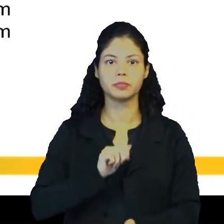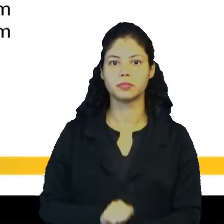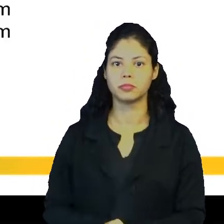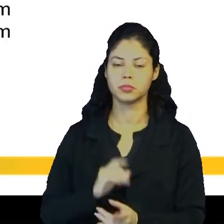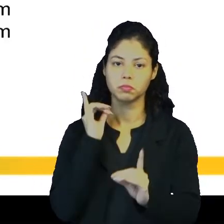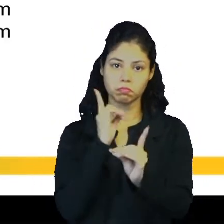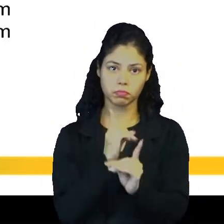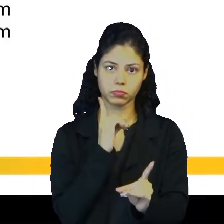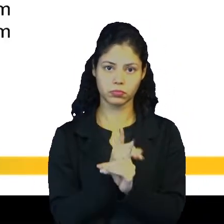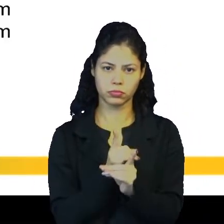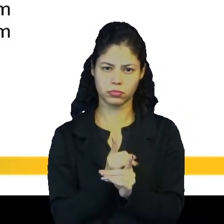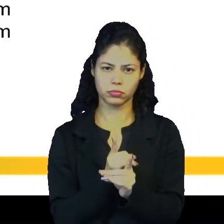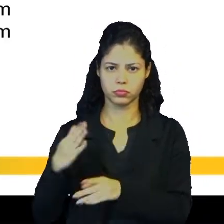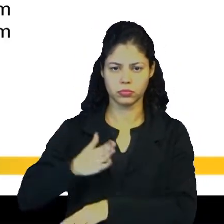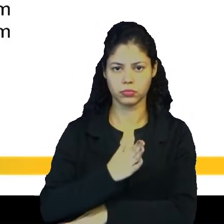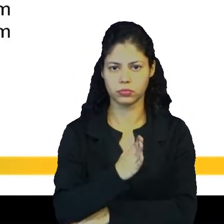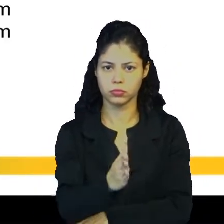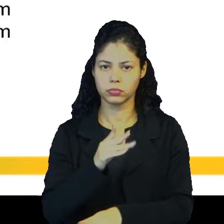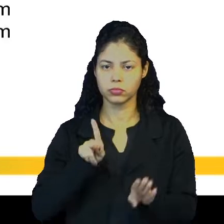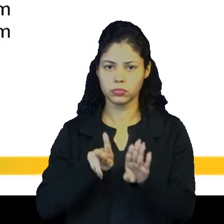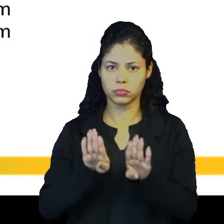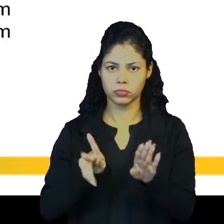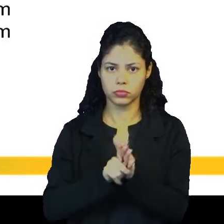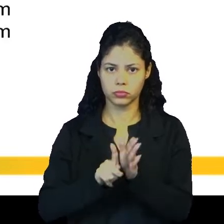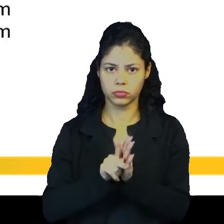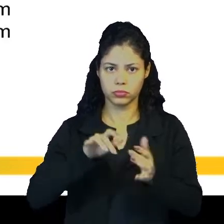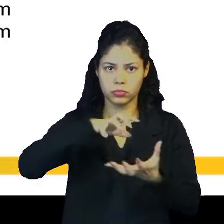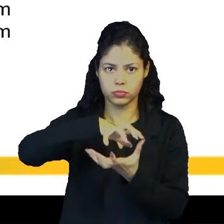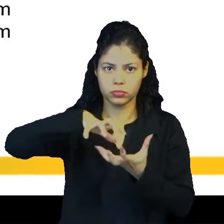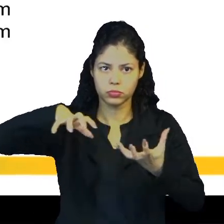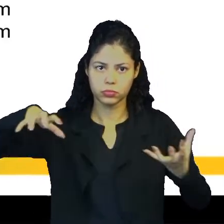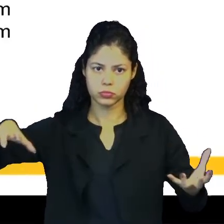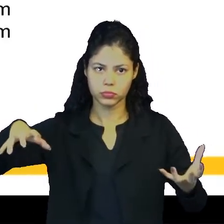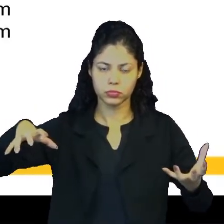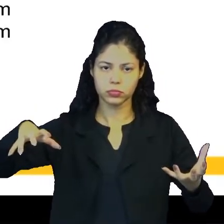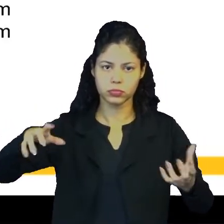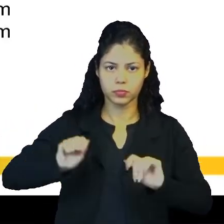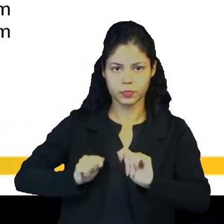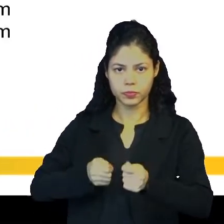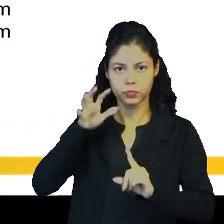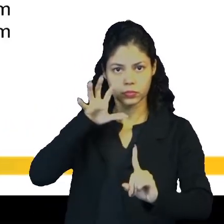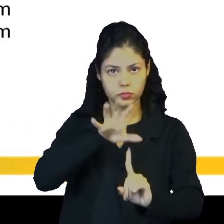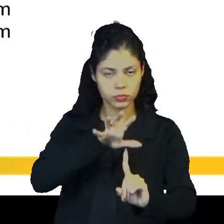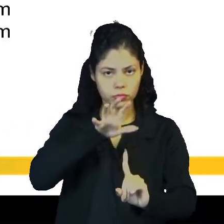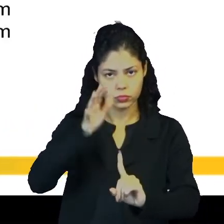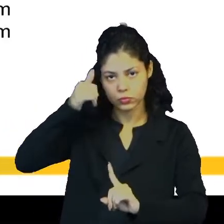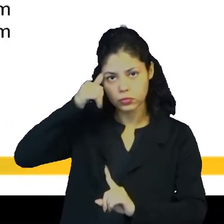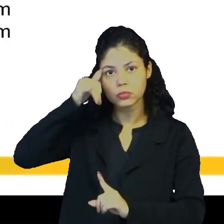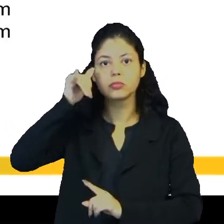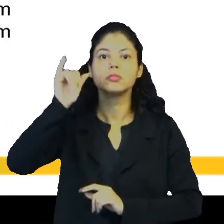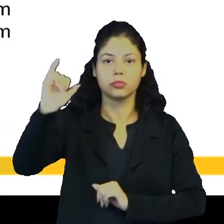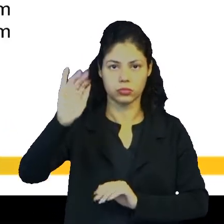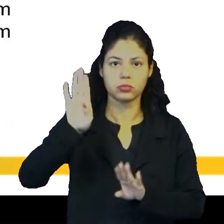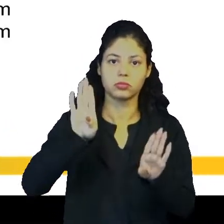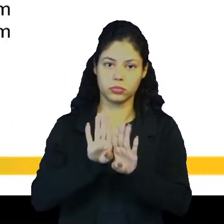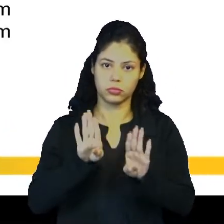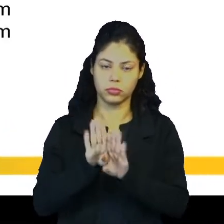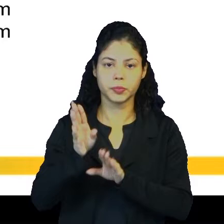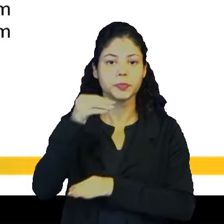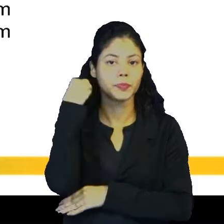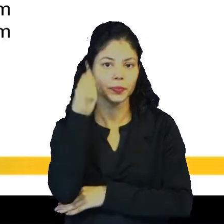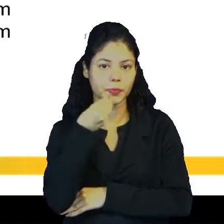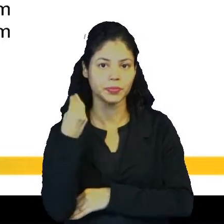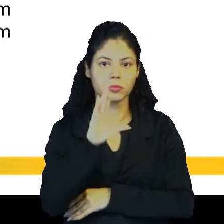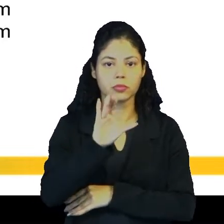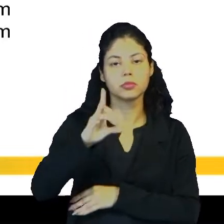que encontraram nesse caminho uma forma de manter o continente americano sob a sua influência e evitar que a experiência cubana